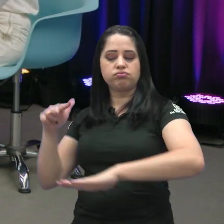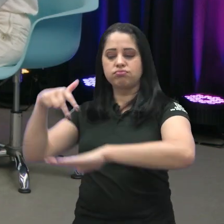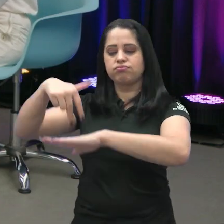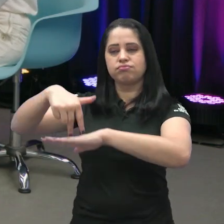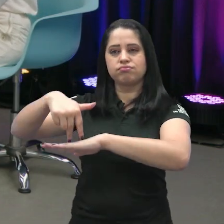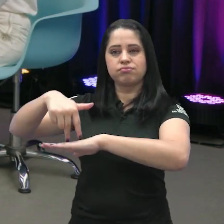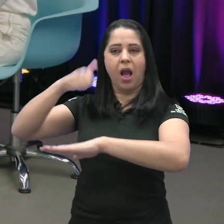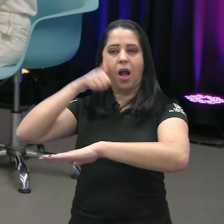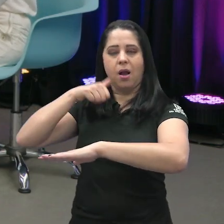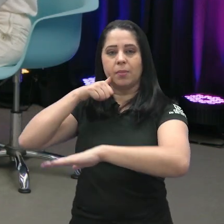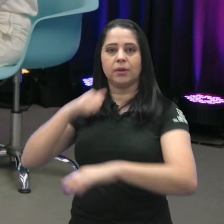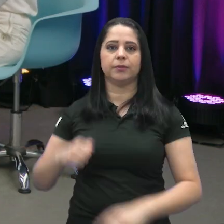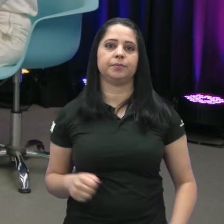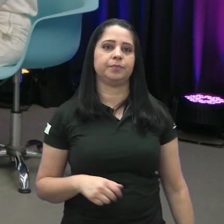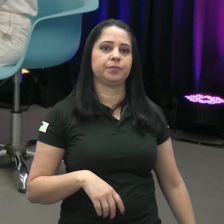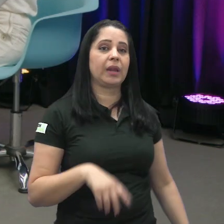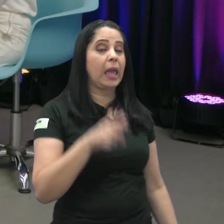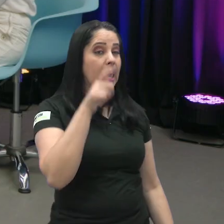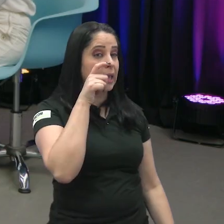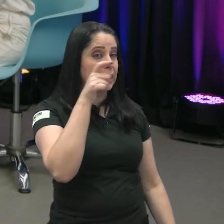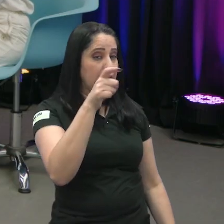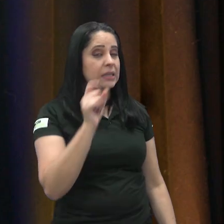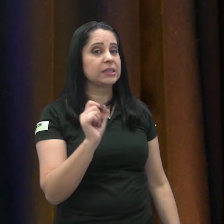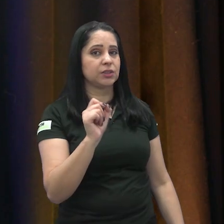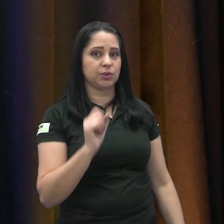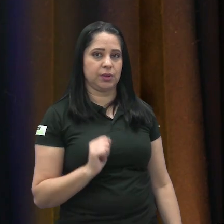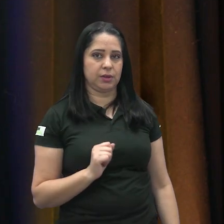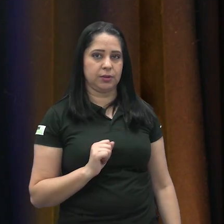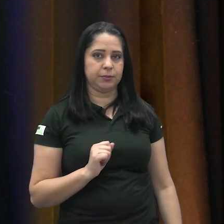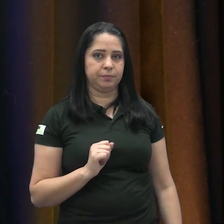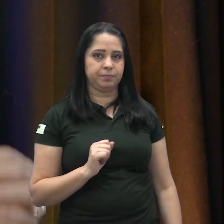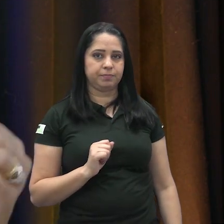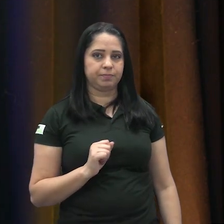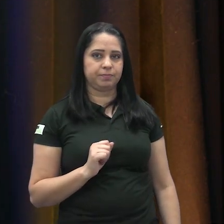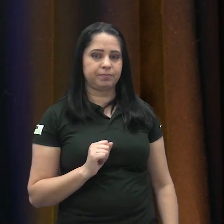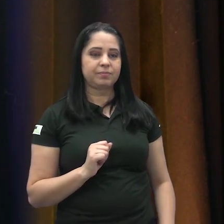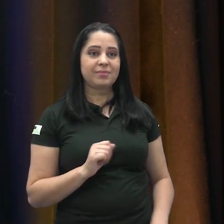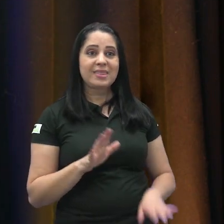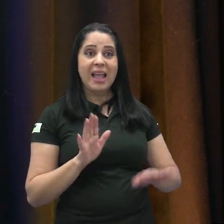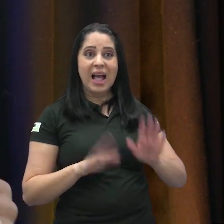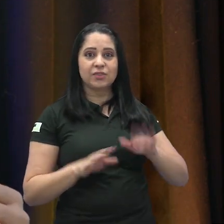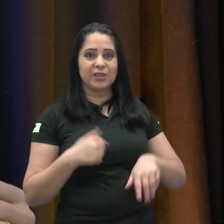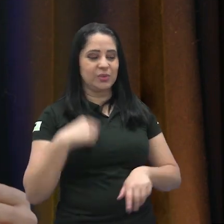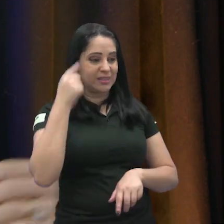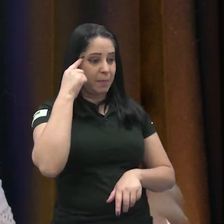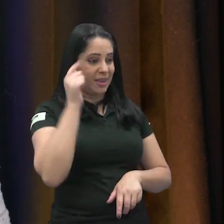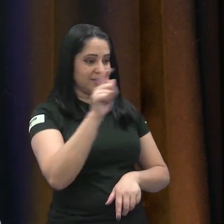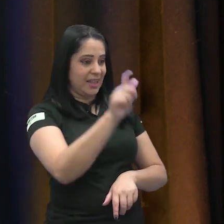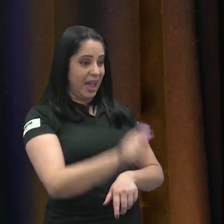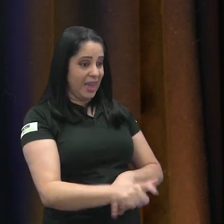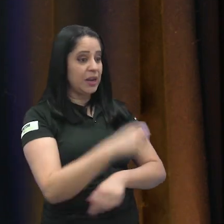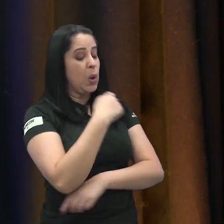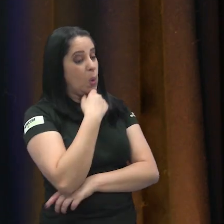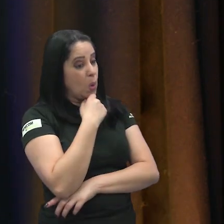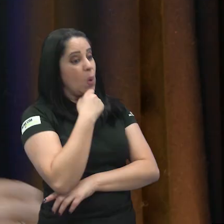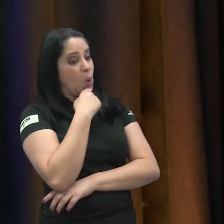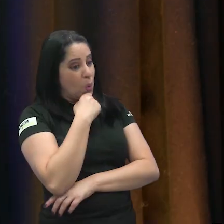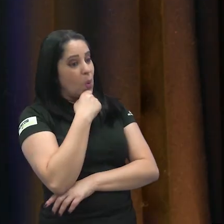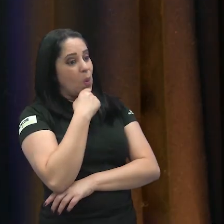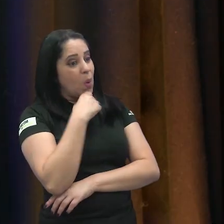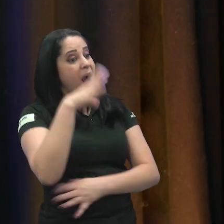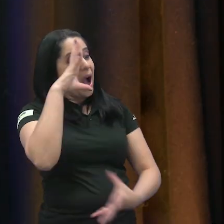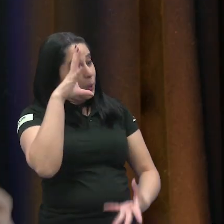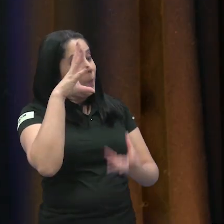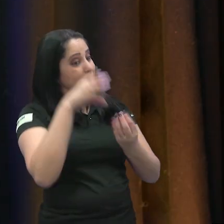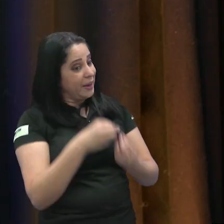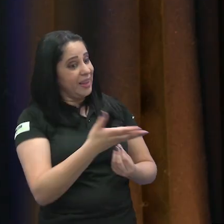pessoal? Tem uma questão interessante dos filhos, que é assim, quando você acha que você aprendeu sobre ele, ele muda. Quando você acha